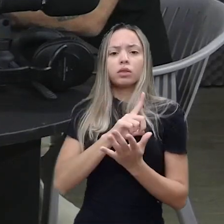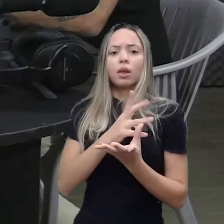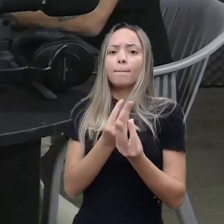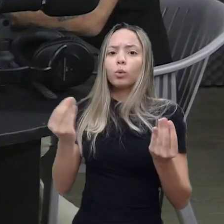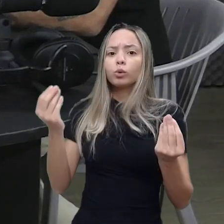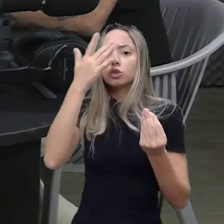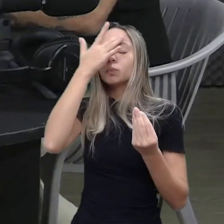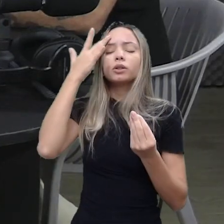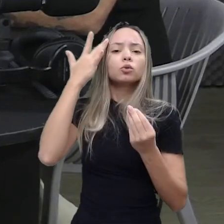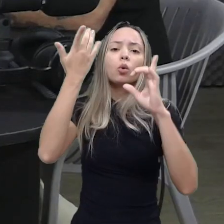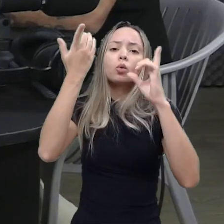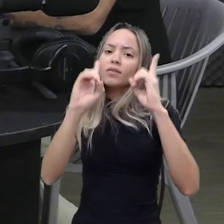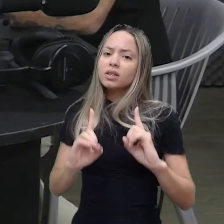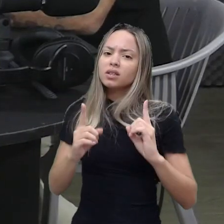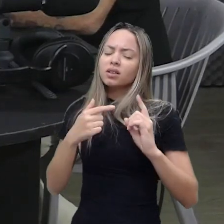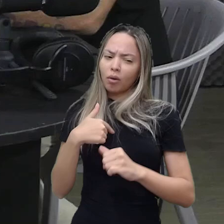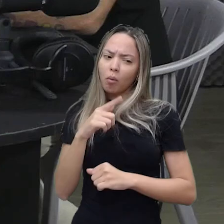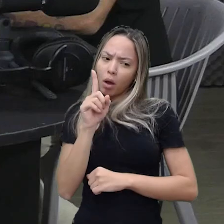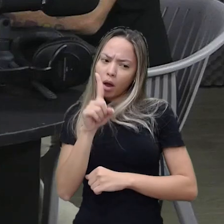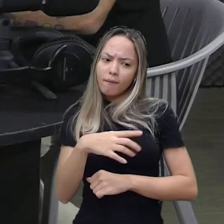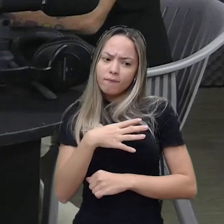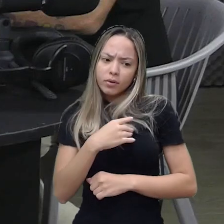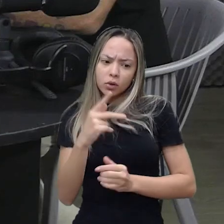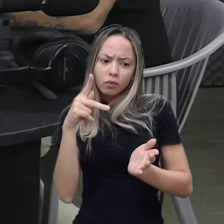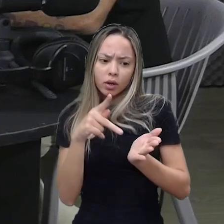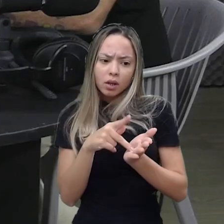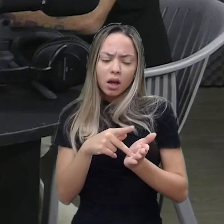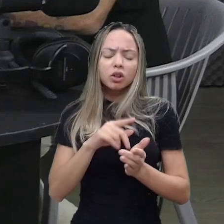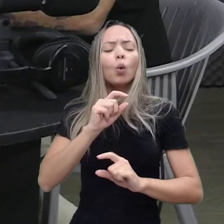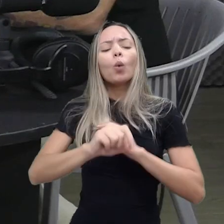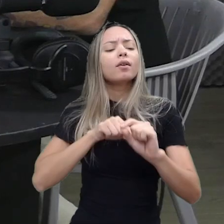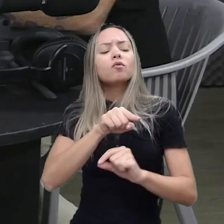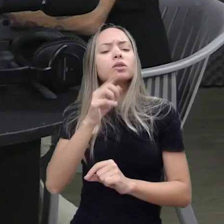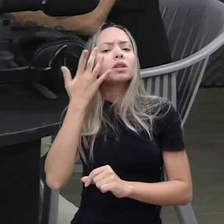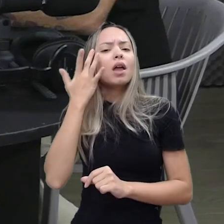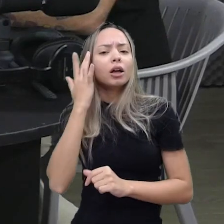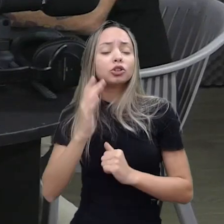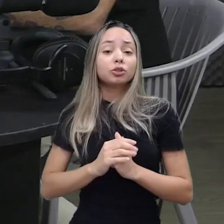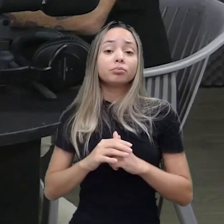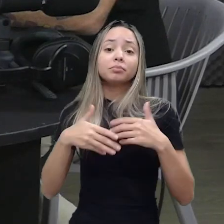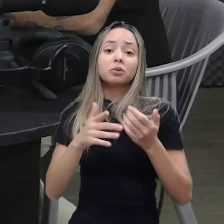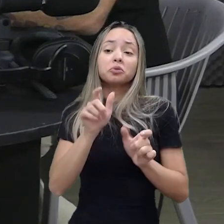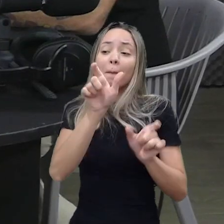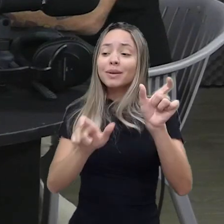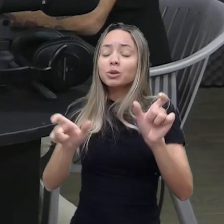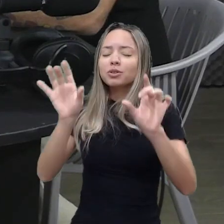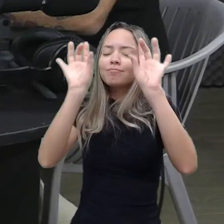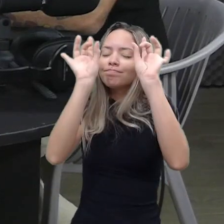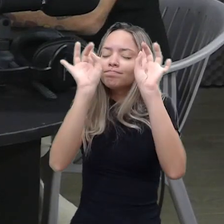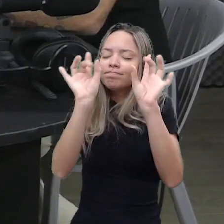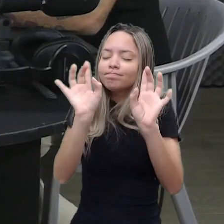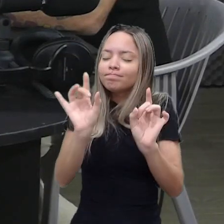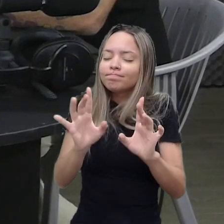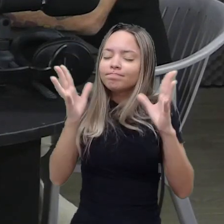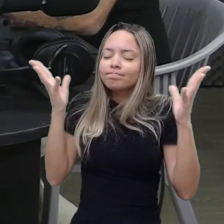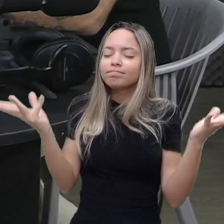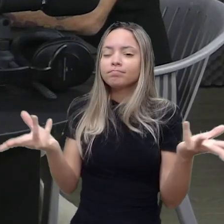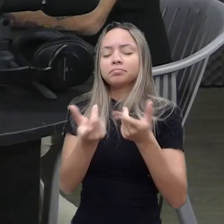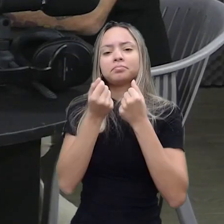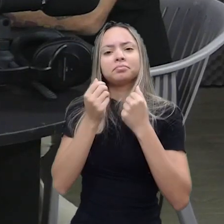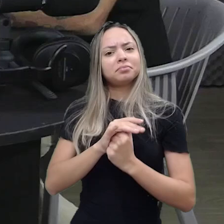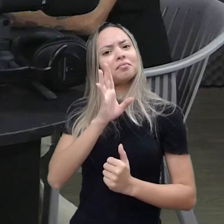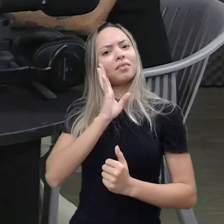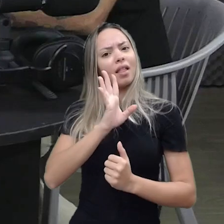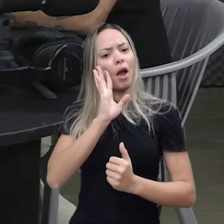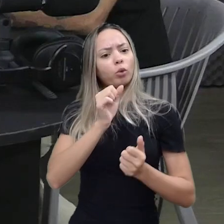filho. Aí ele fez: e o que é que você acha disso? Ele disse assim: são pessoas muito especiais. Eu disse: filho, que bacana que você está me